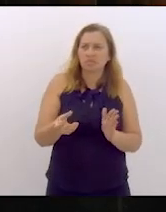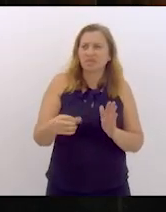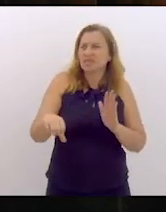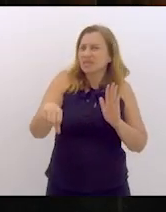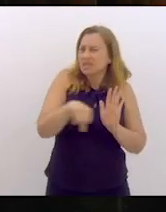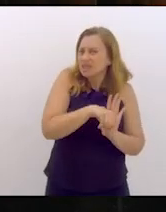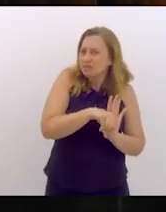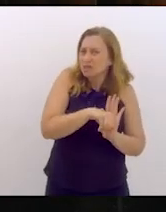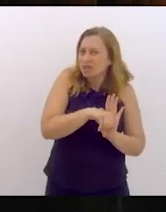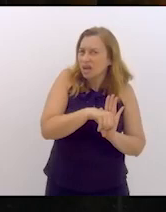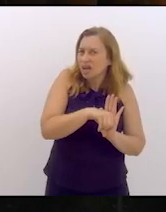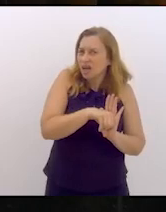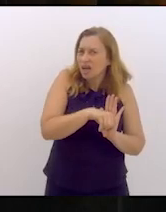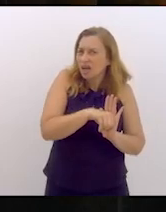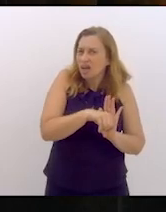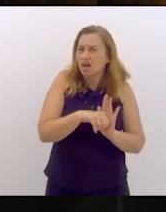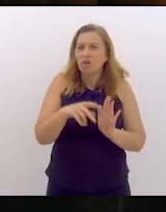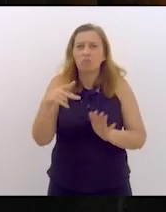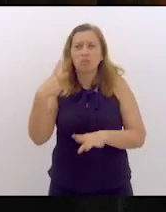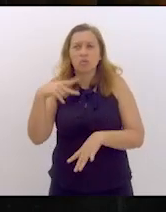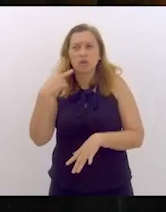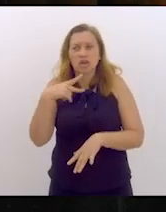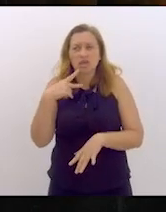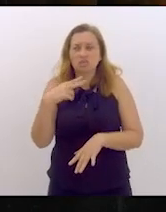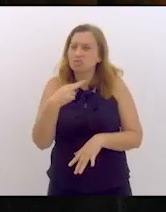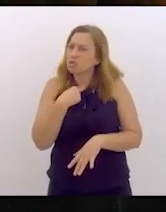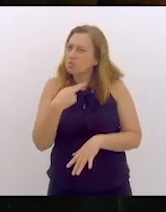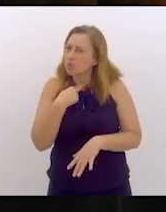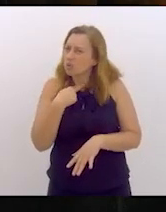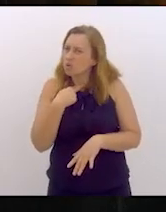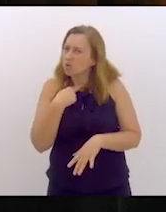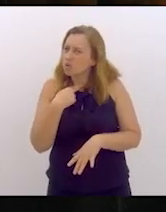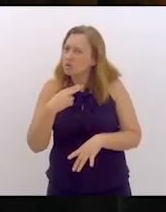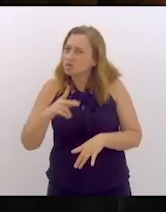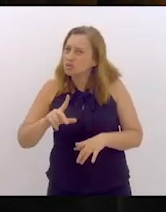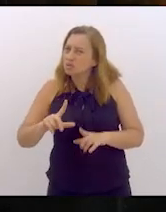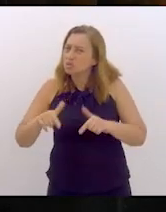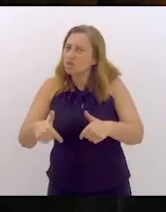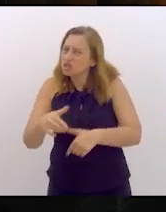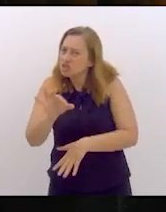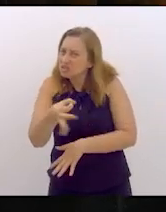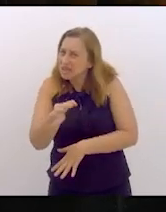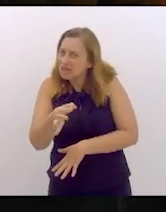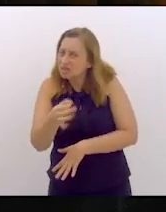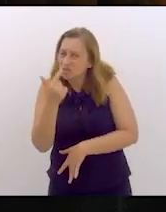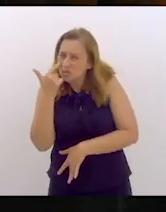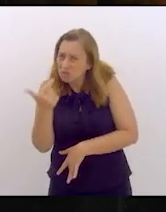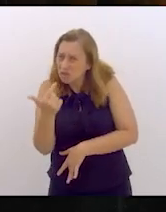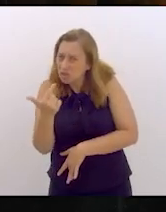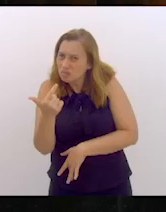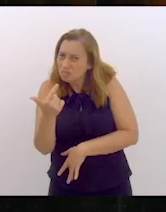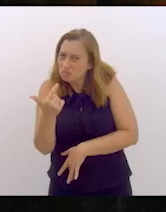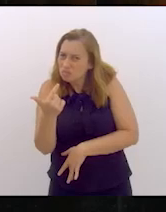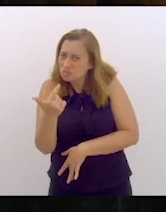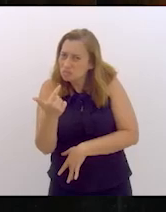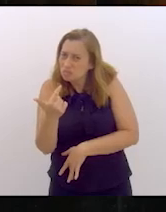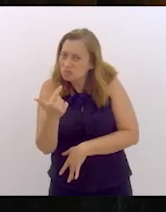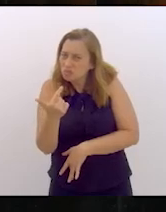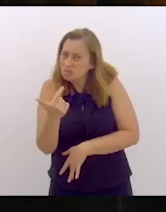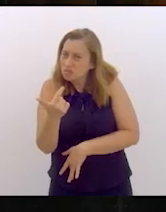políticos em Fatos e atos e fatos não e atos por atos que não